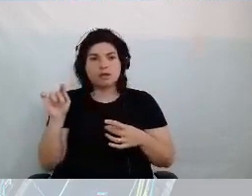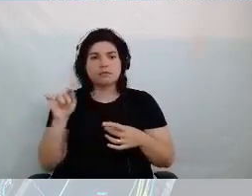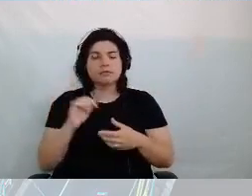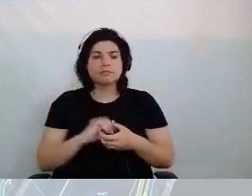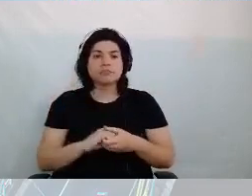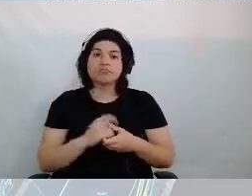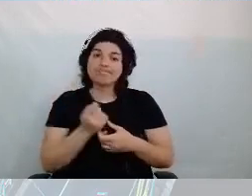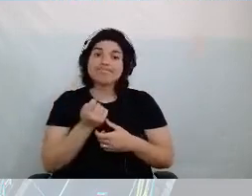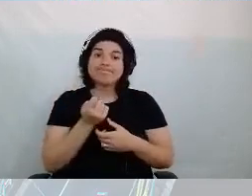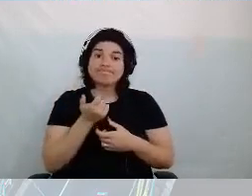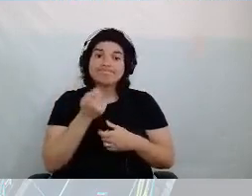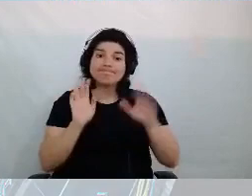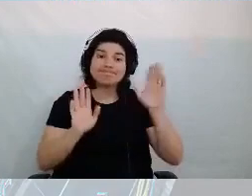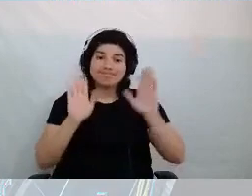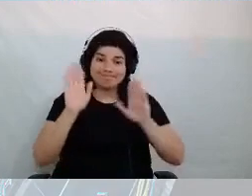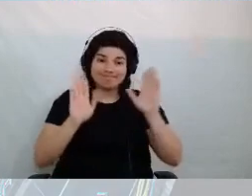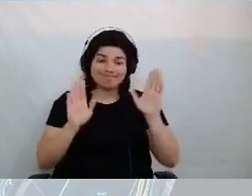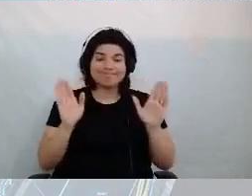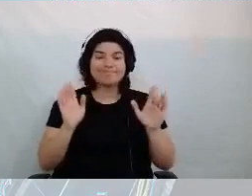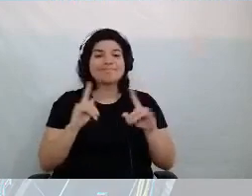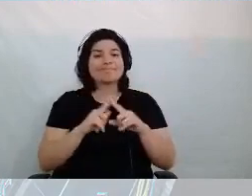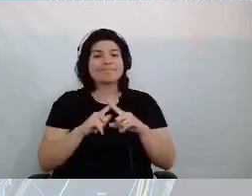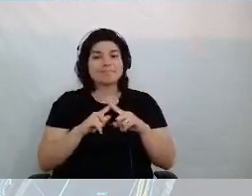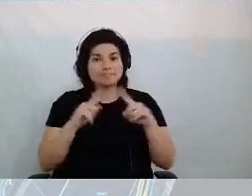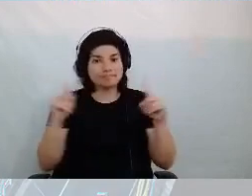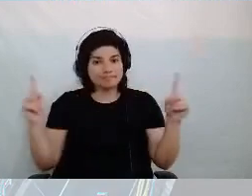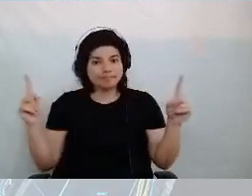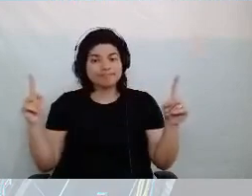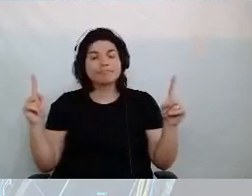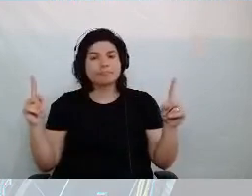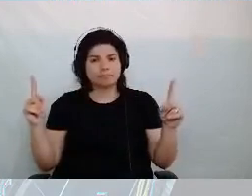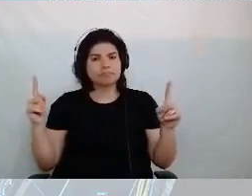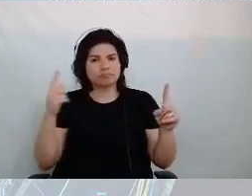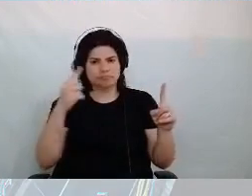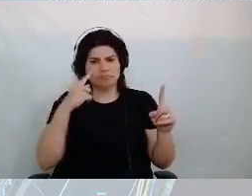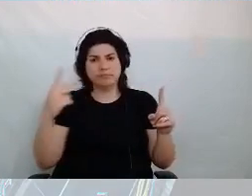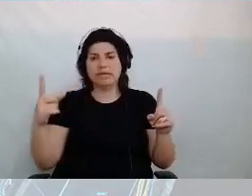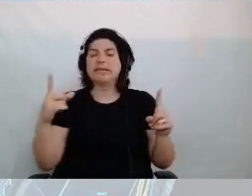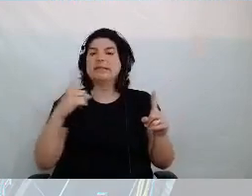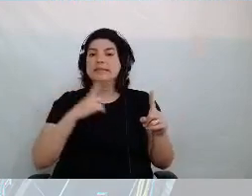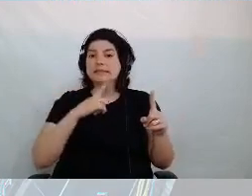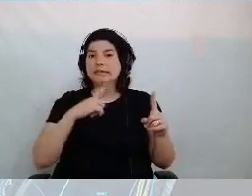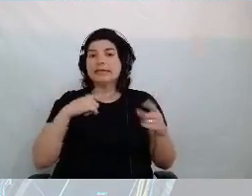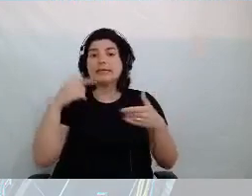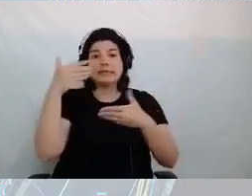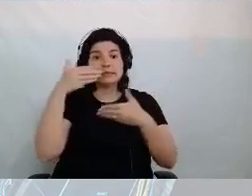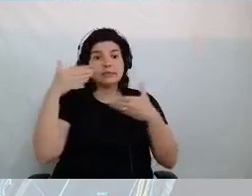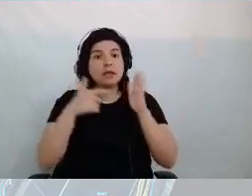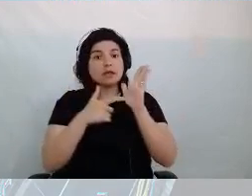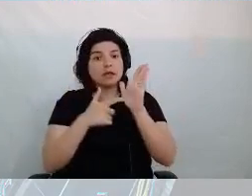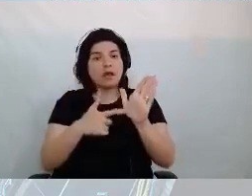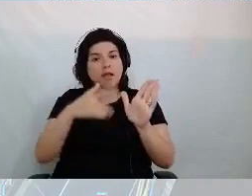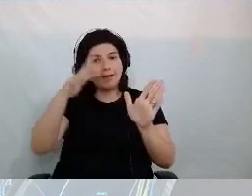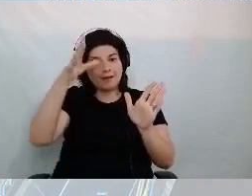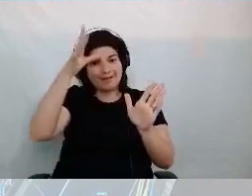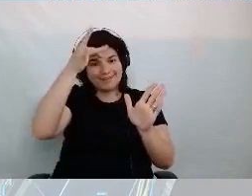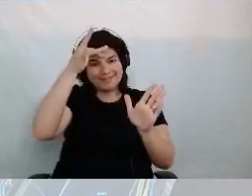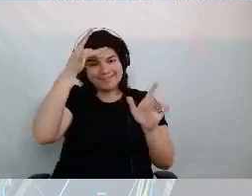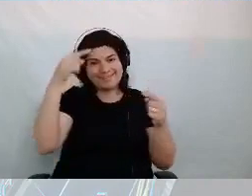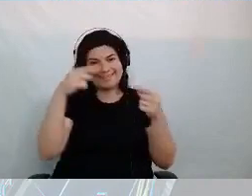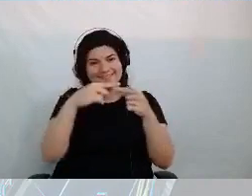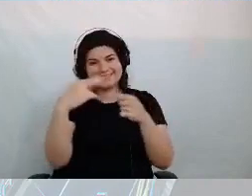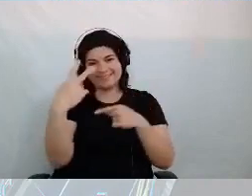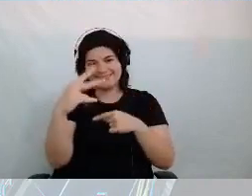Poucas mãos. Mas, e aí aqui eu vou trazer o slide que vocês vão levar para a empresa de vocês